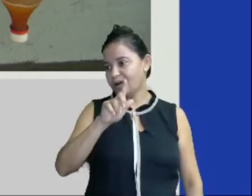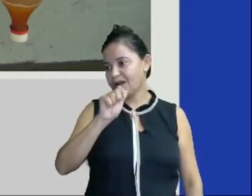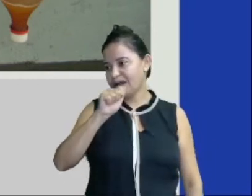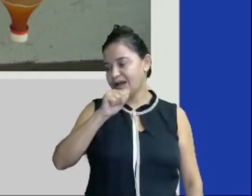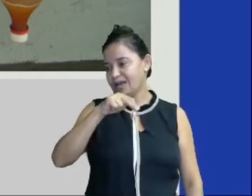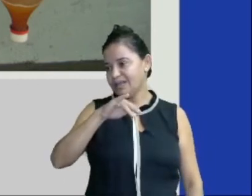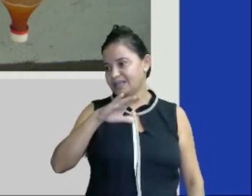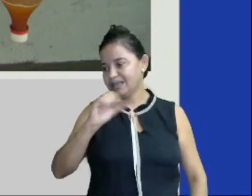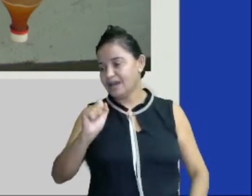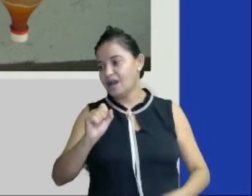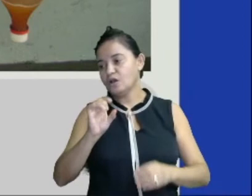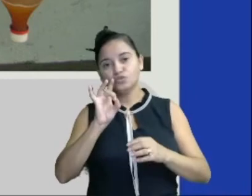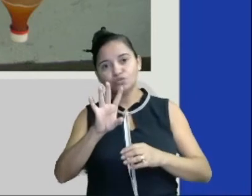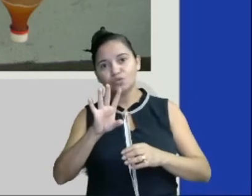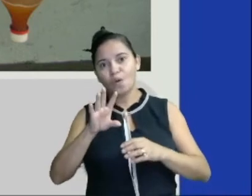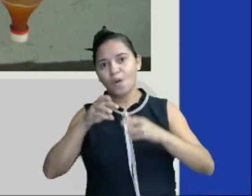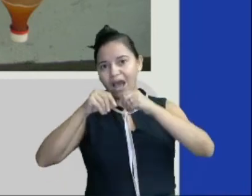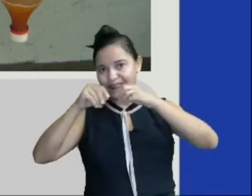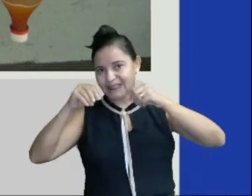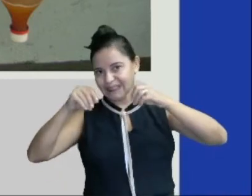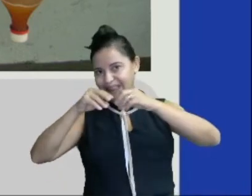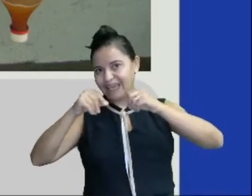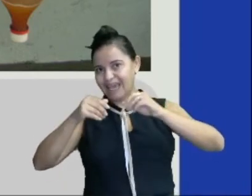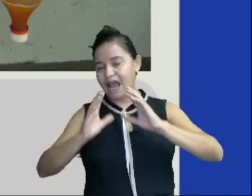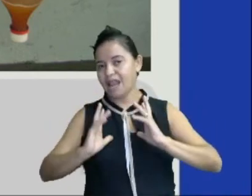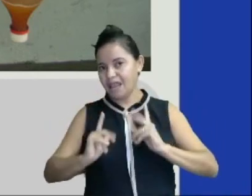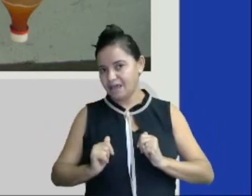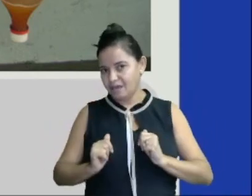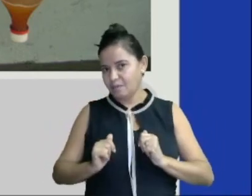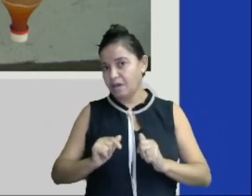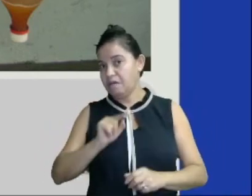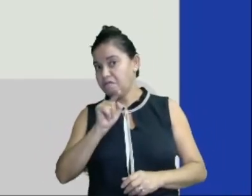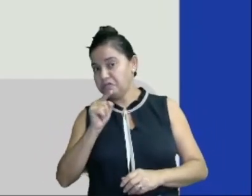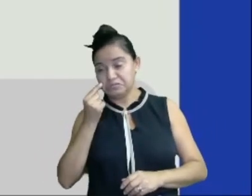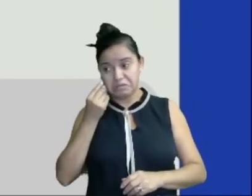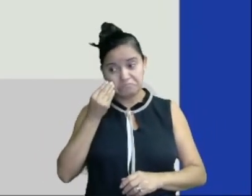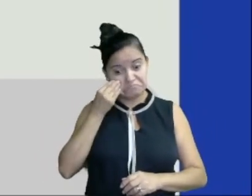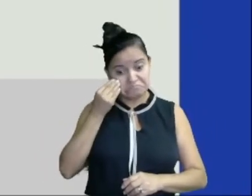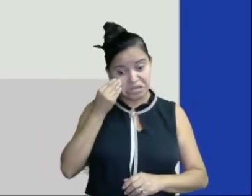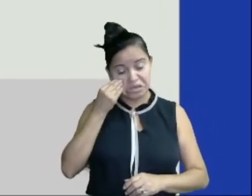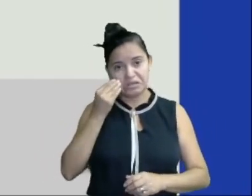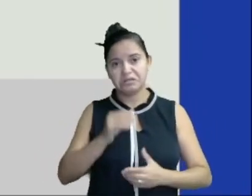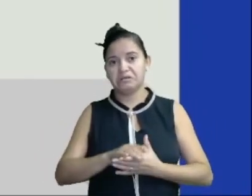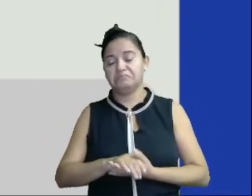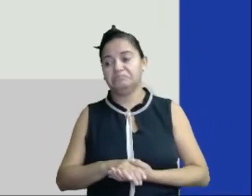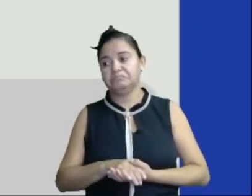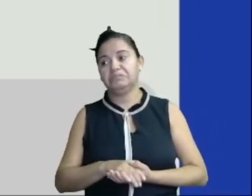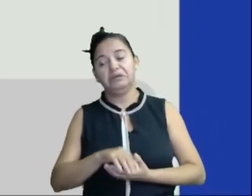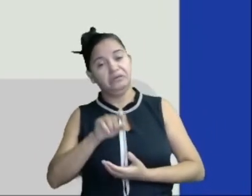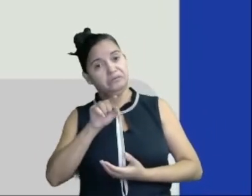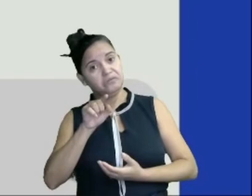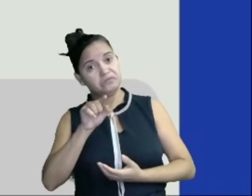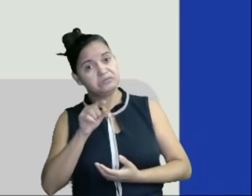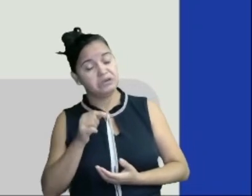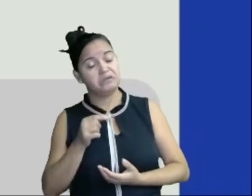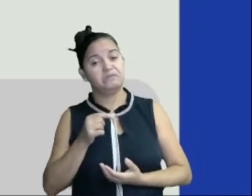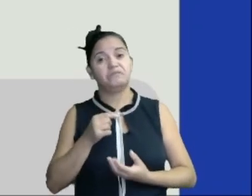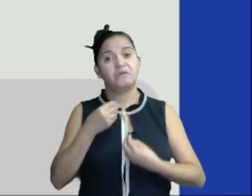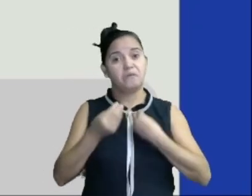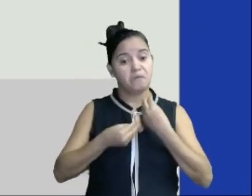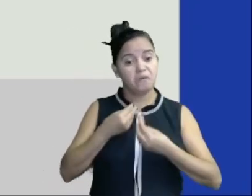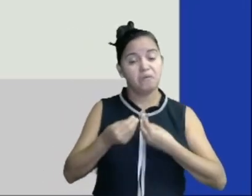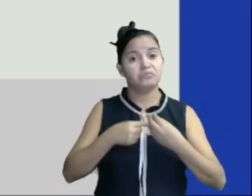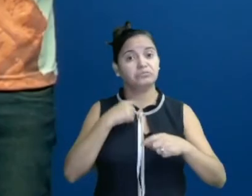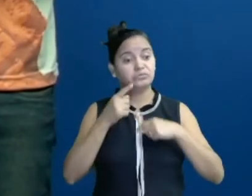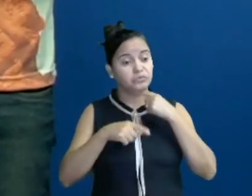solo exposto, tá certo? E então vocês vão tirar as conclusões, tá certo? E levar essas conclusões, essas